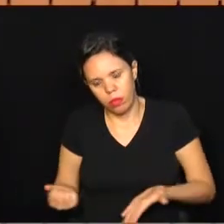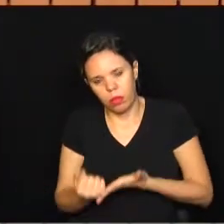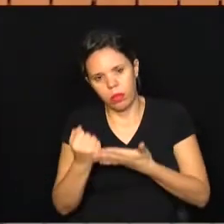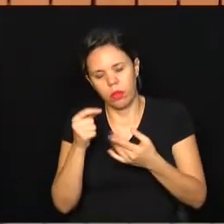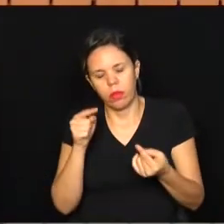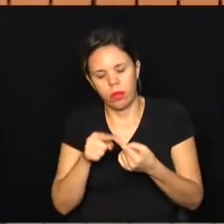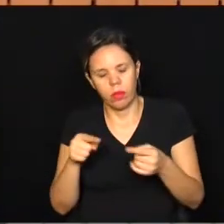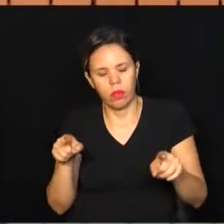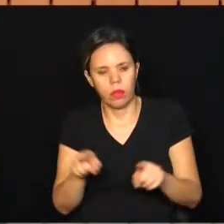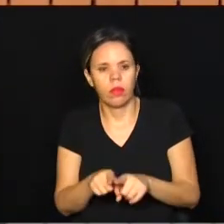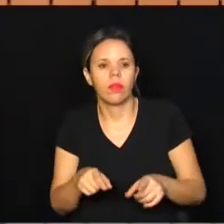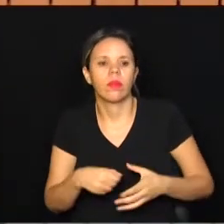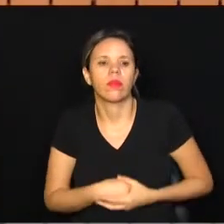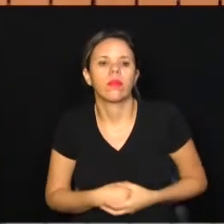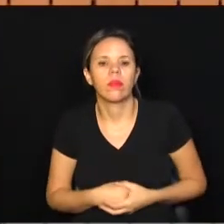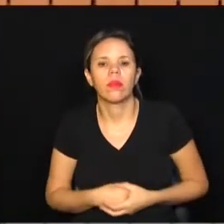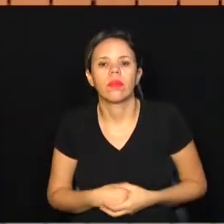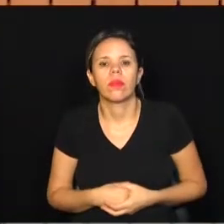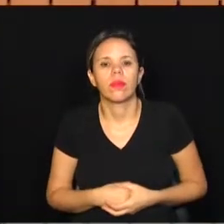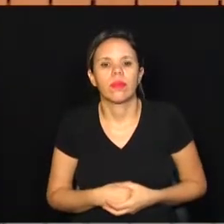sentido também, tá certo?